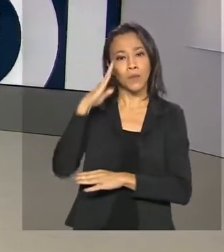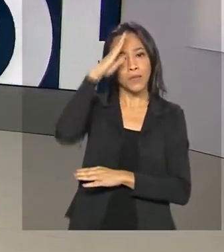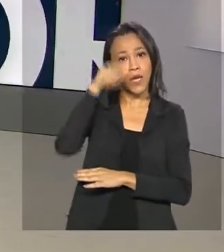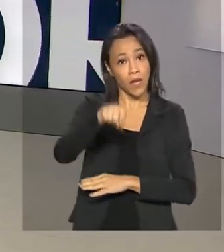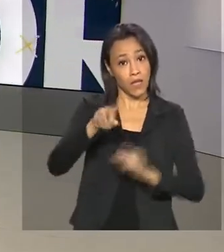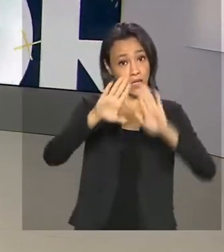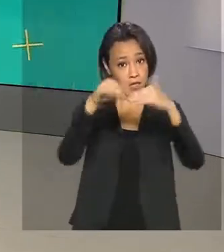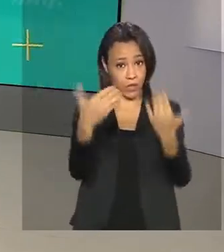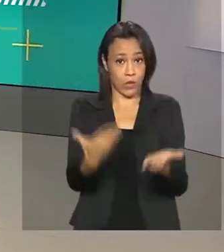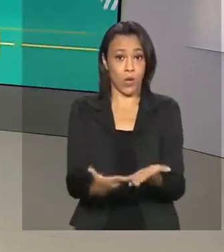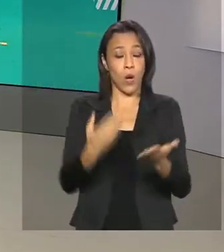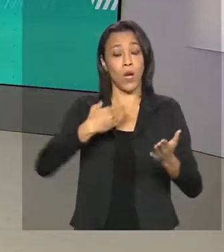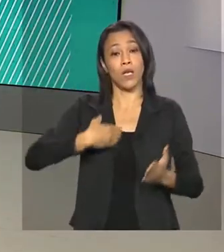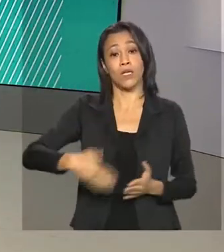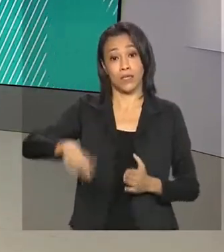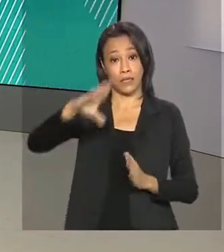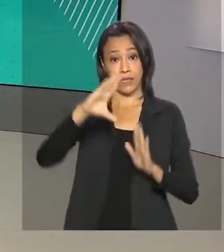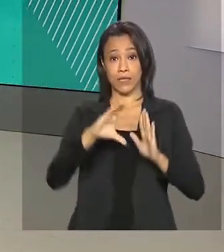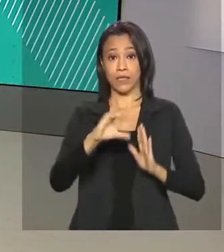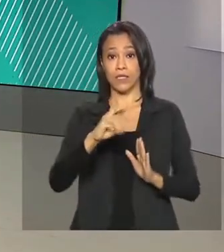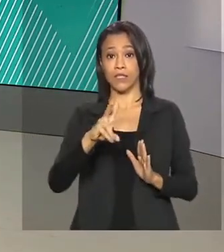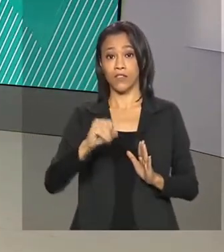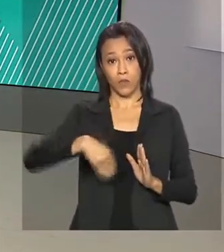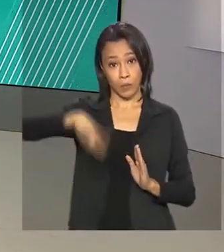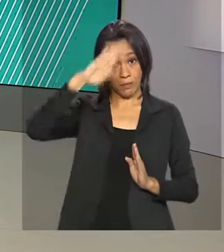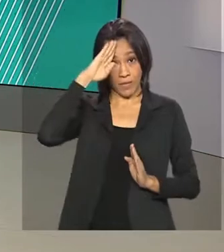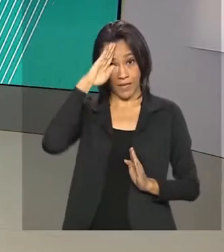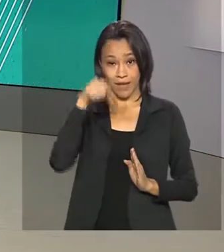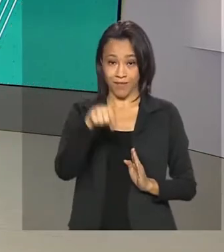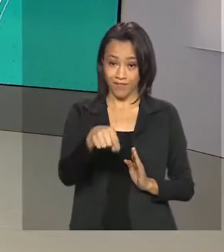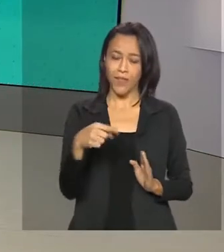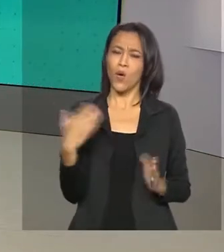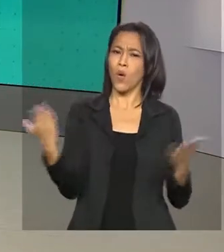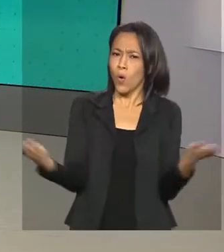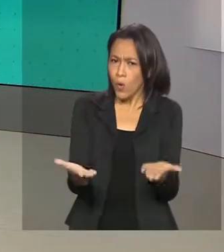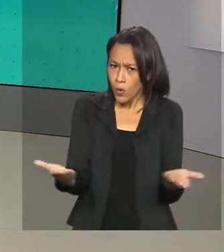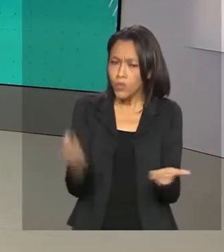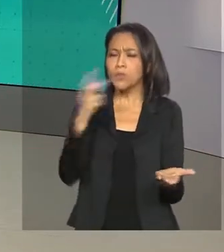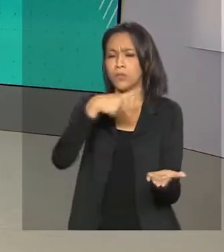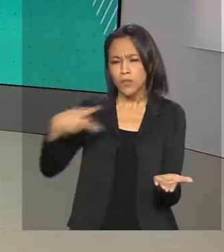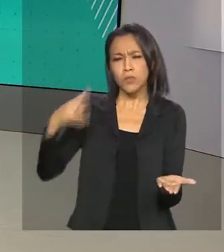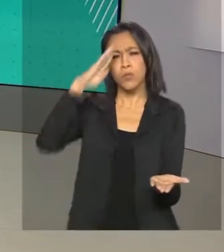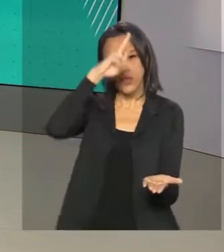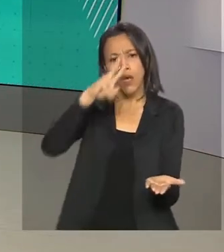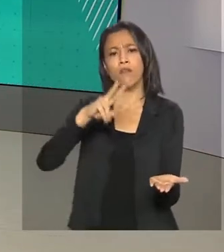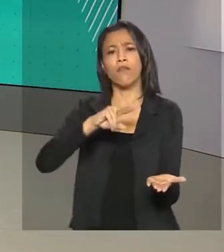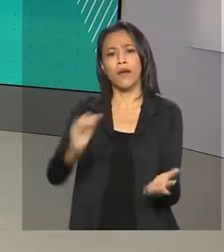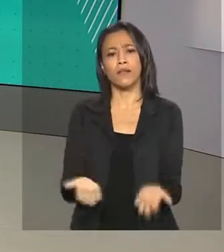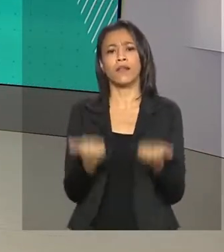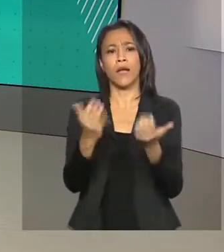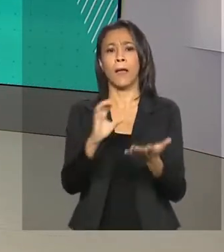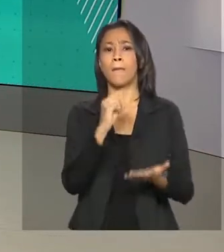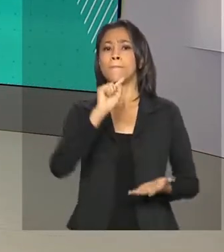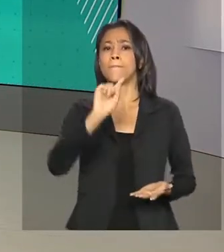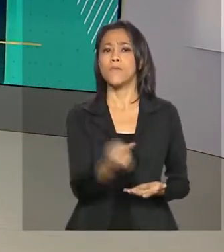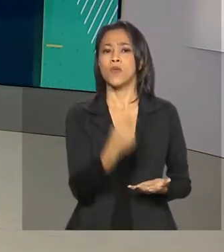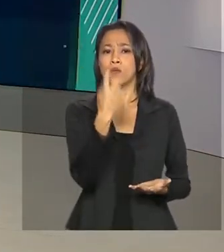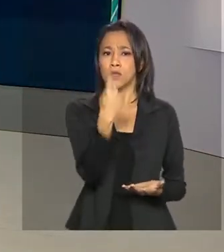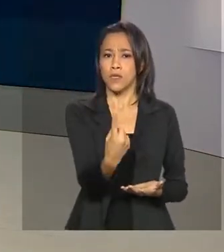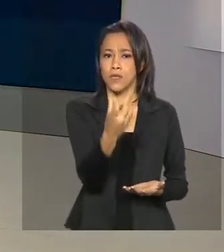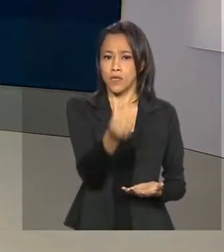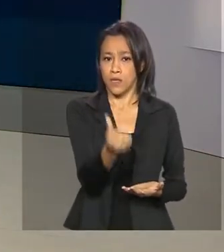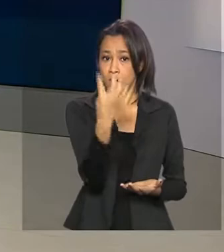Municipal Cívico-Militar de Ensino Fundamental São Pedro. Ainda hoje, o presidente entrega 1.164